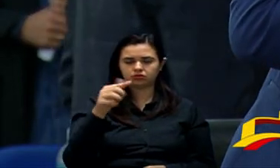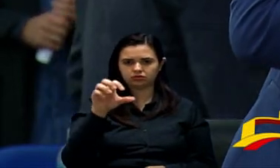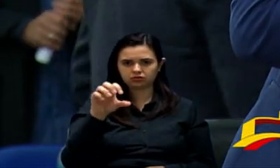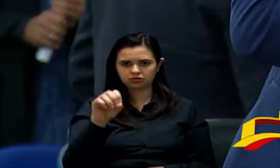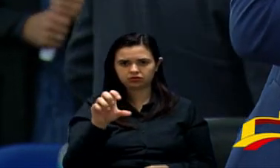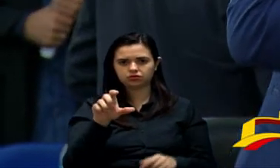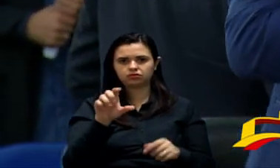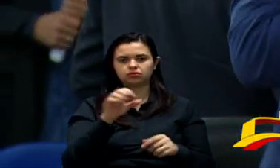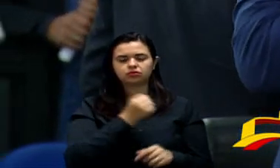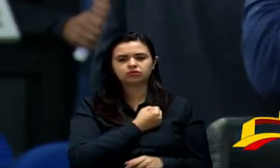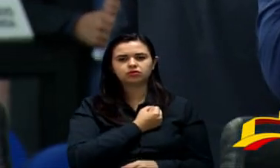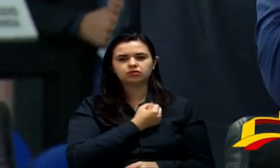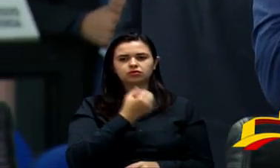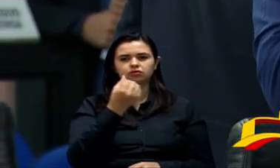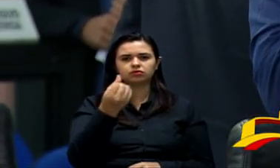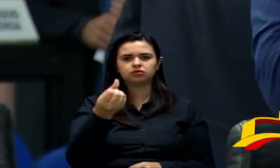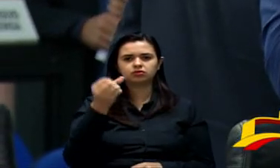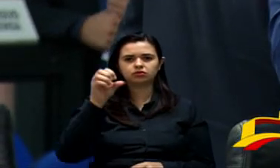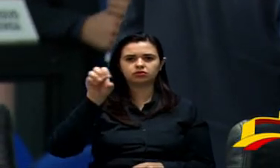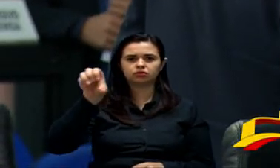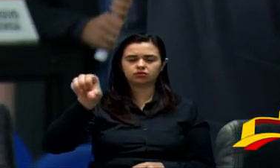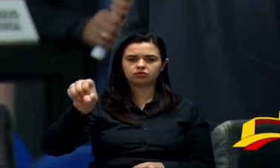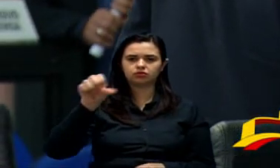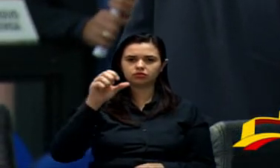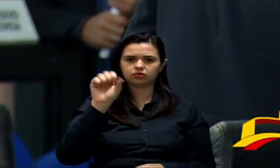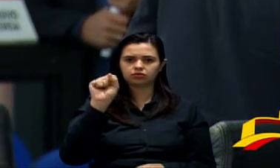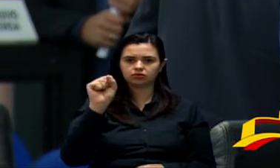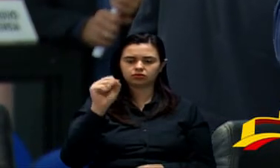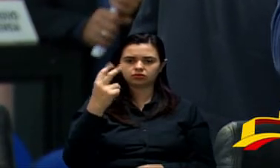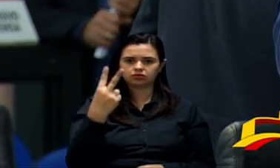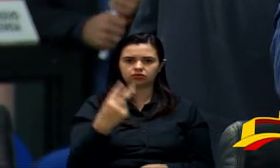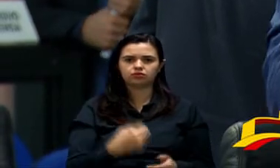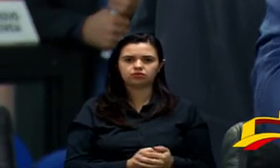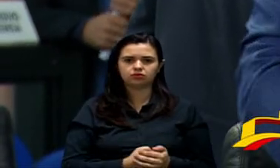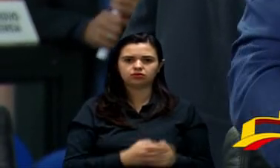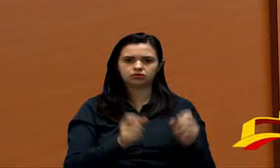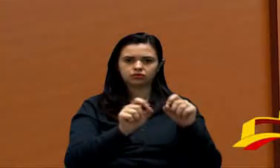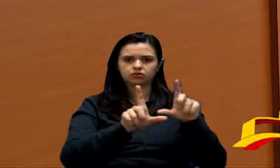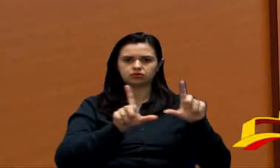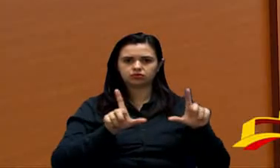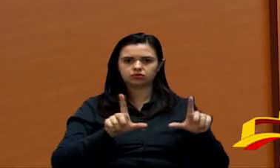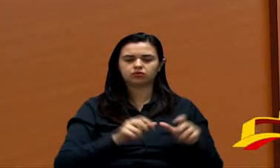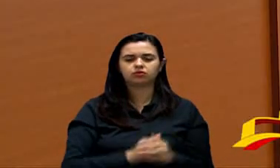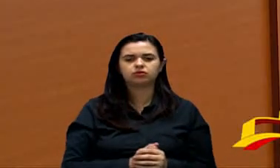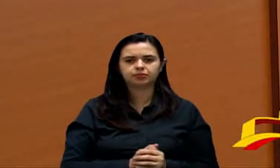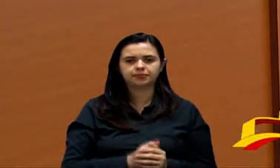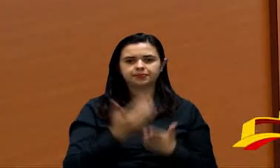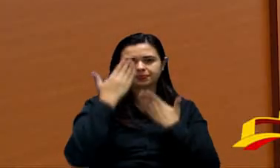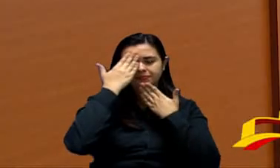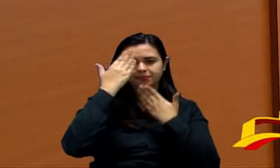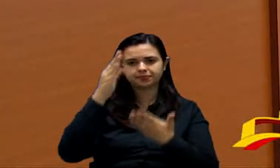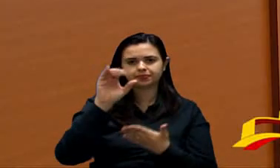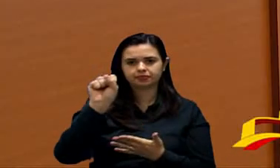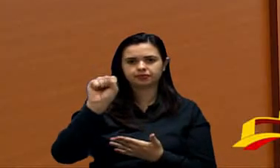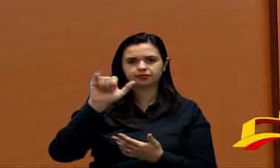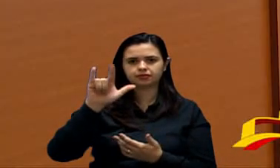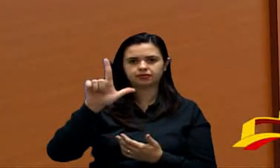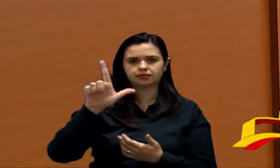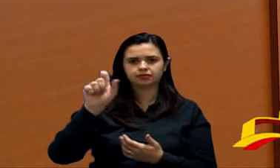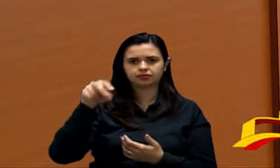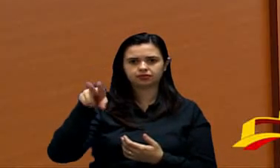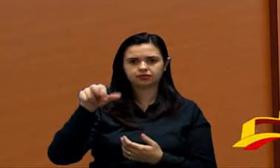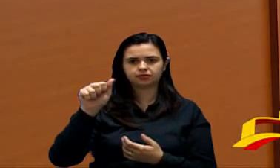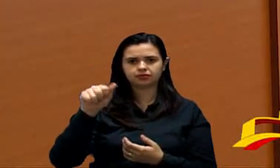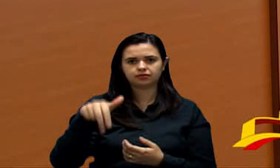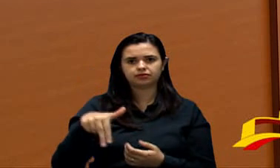e o 0972, para colocar em destaque. Tá, joia. Obrigado, Silvano. Tá bom.